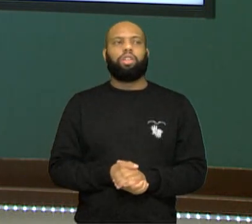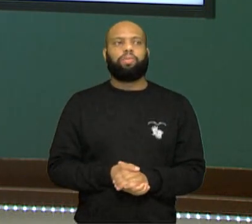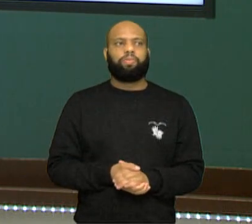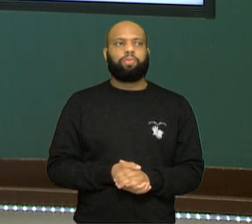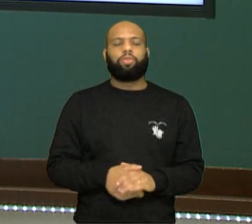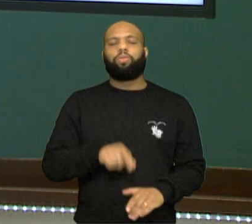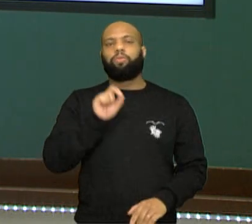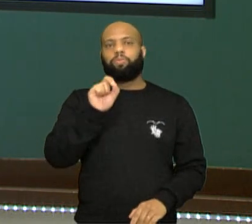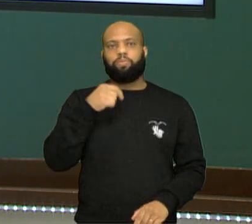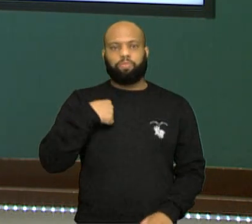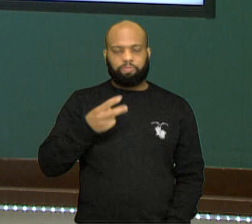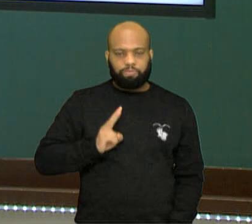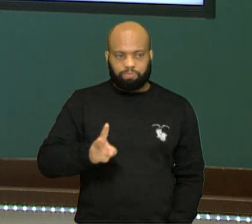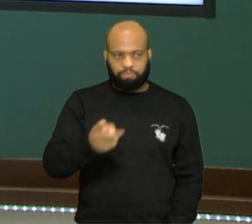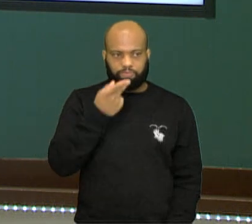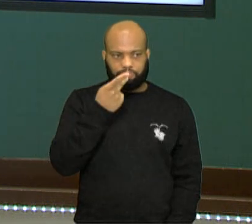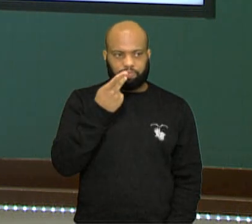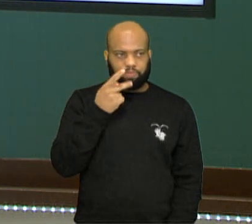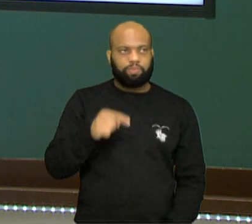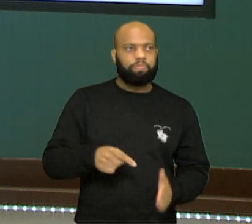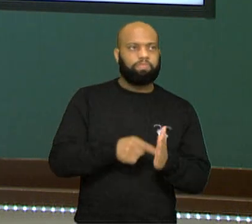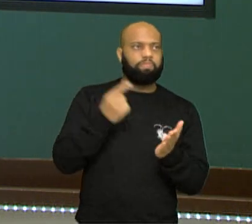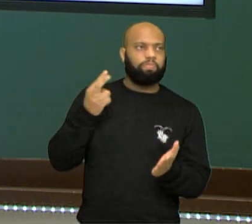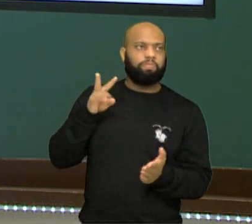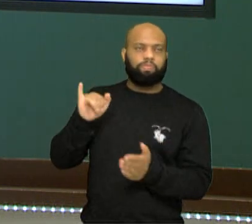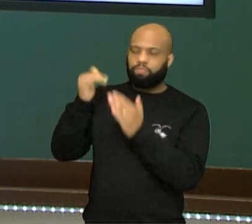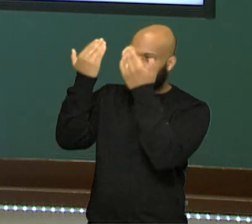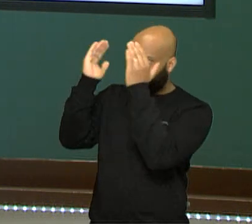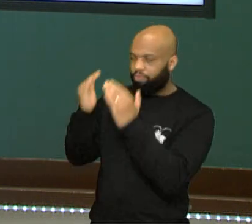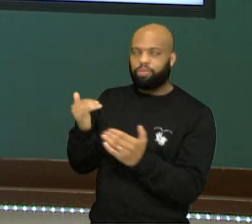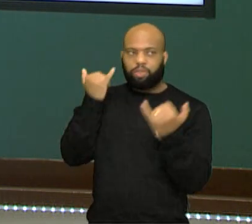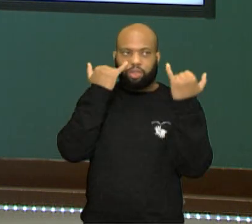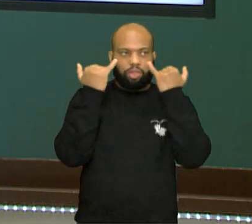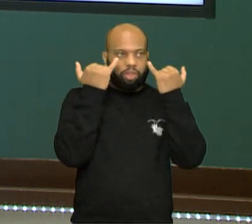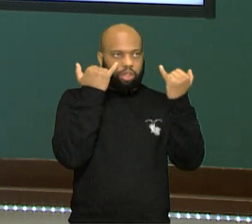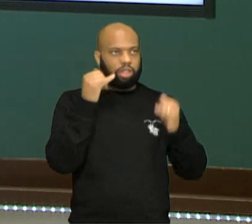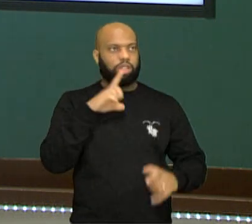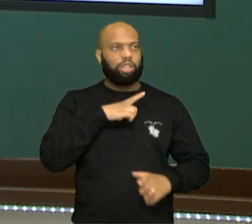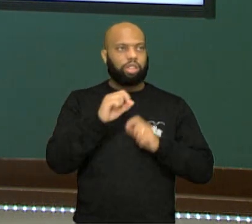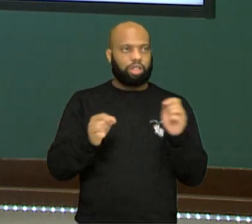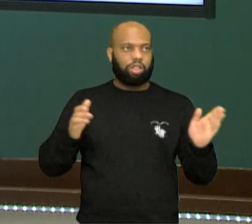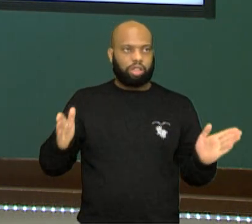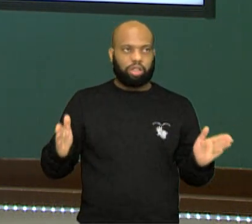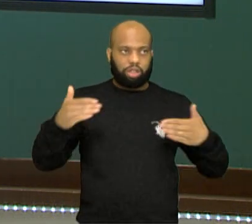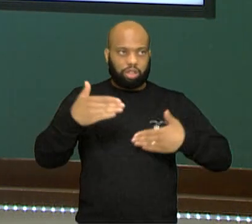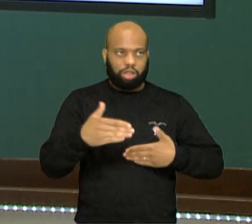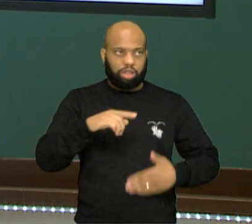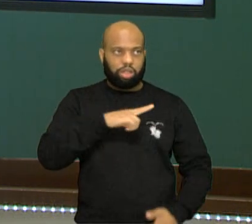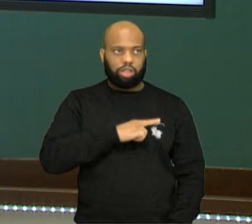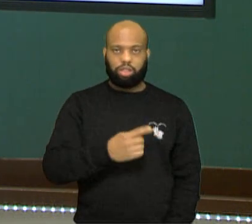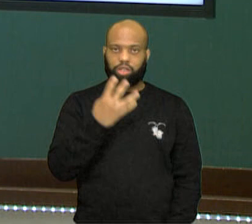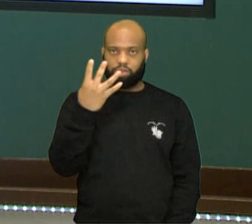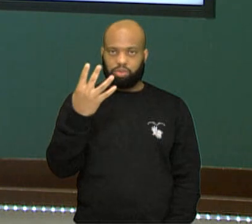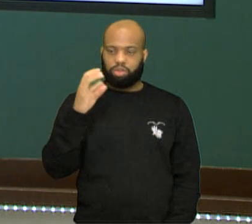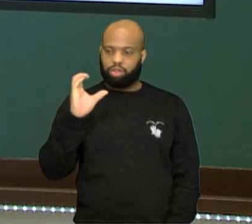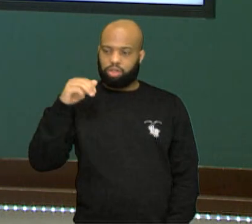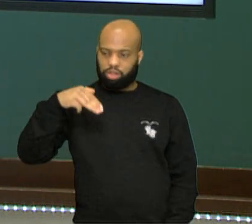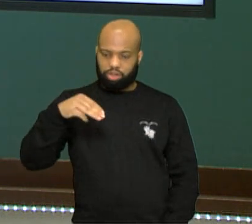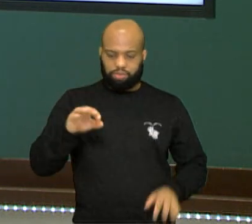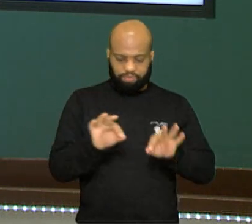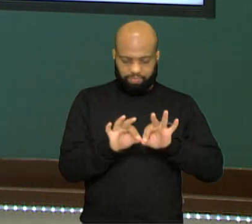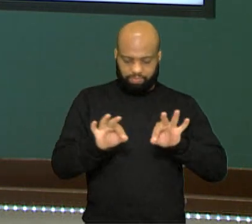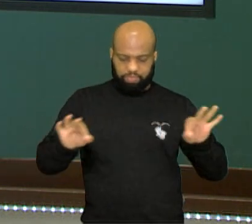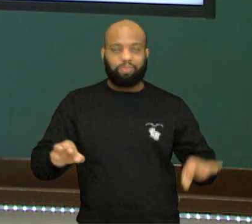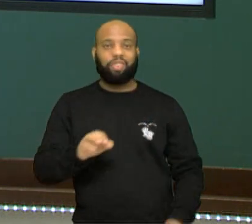que eu sempre digo. Primeiro, analisar os dados. Nós temos que o cubo tem 4 centímetros de lado.